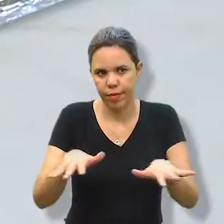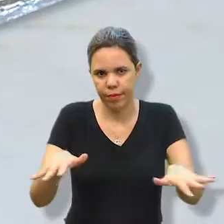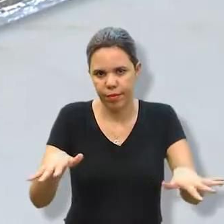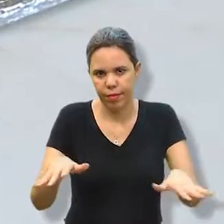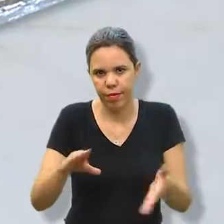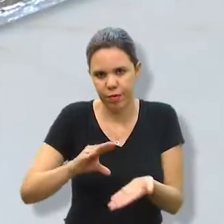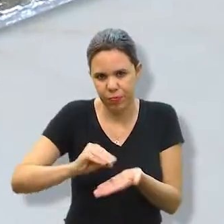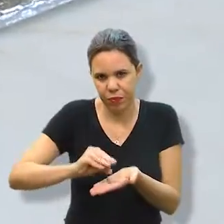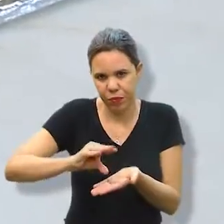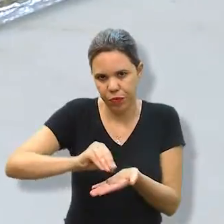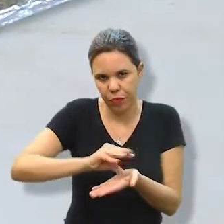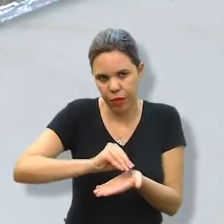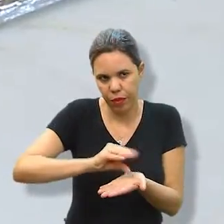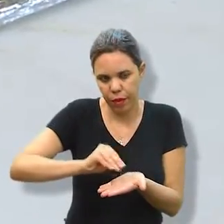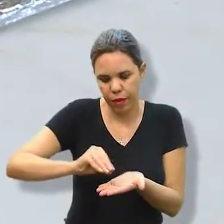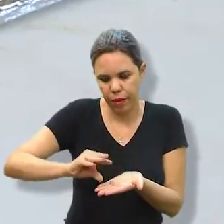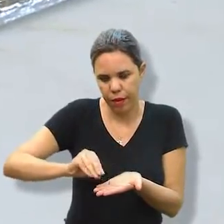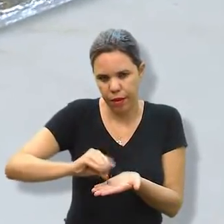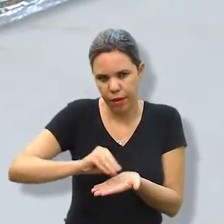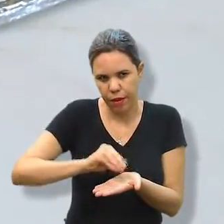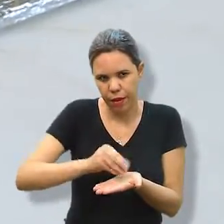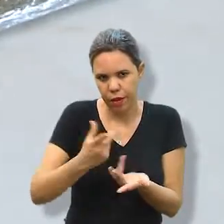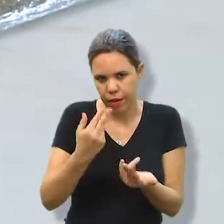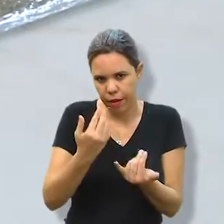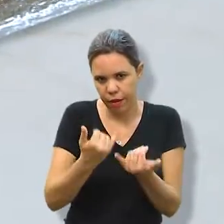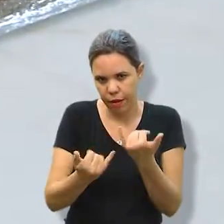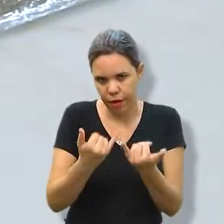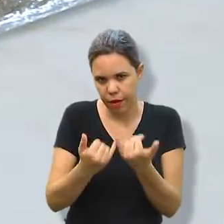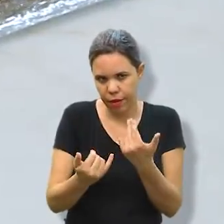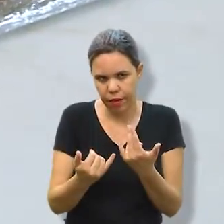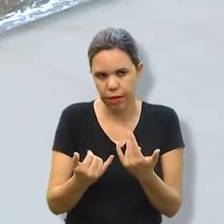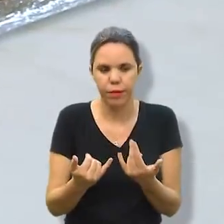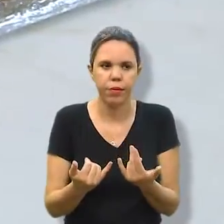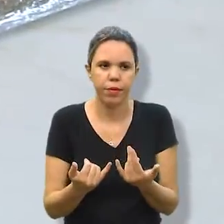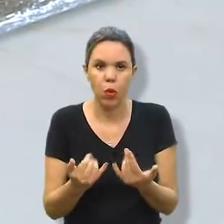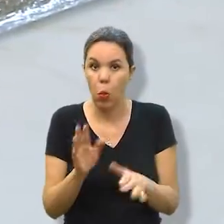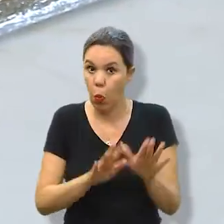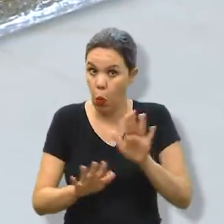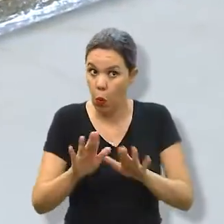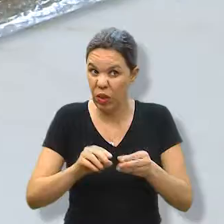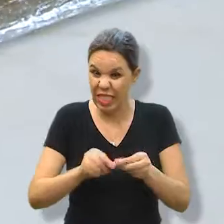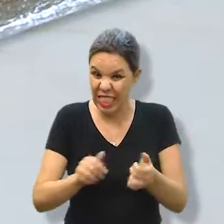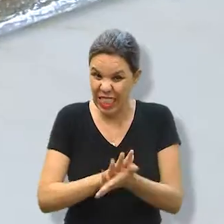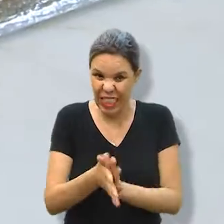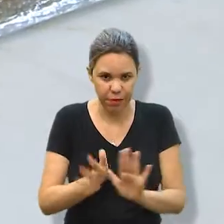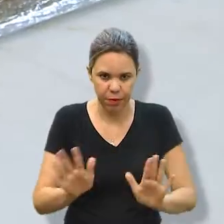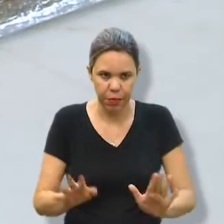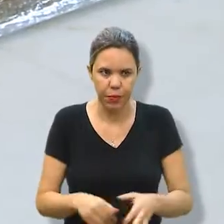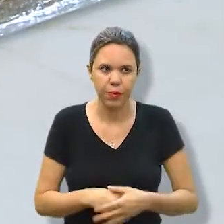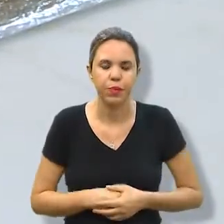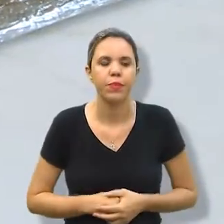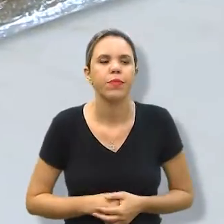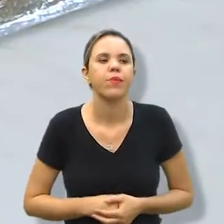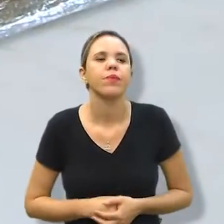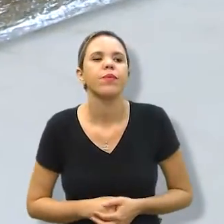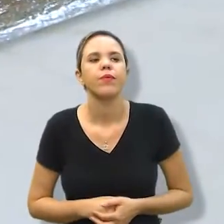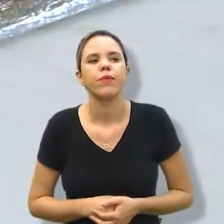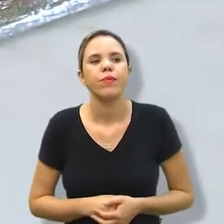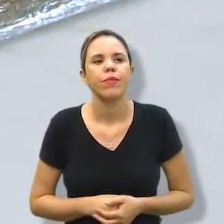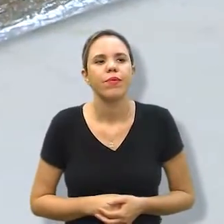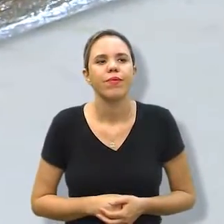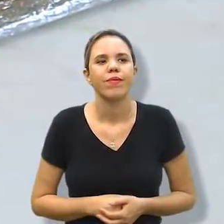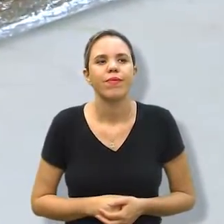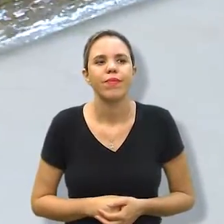Espalhe e aperte com os dedos até ficar por igual com cuidado para não rasgar o nariz e